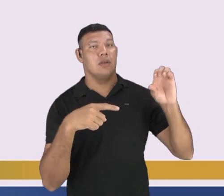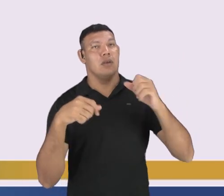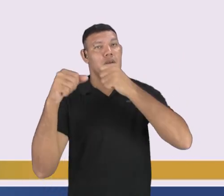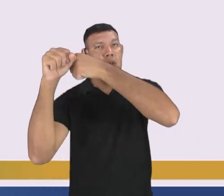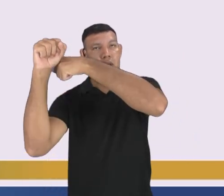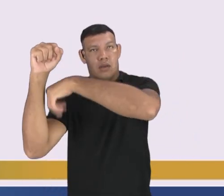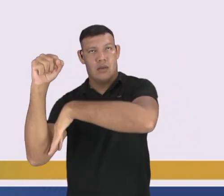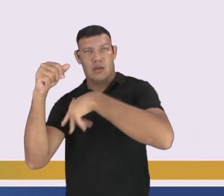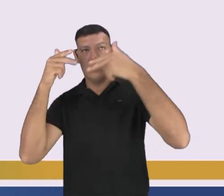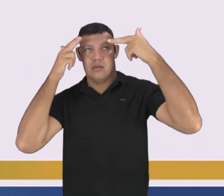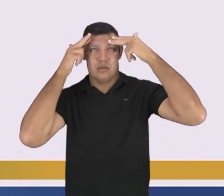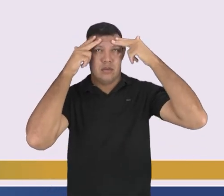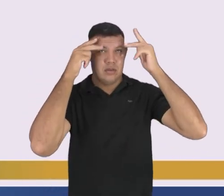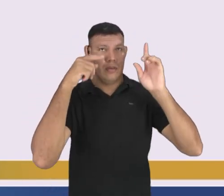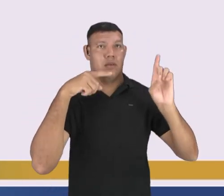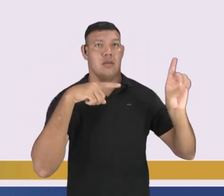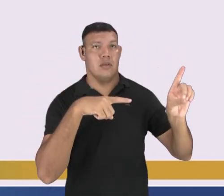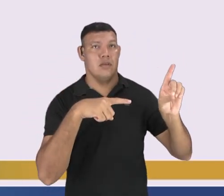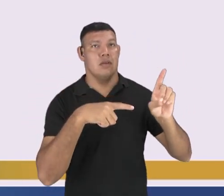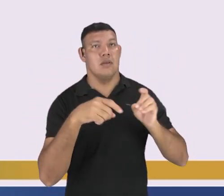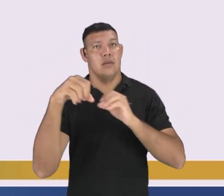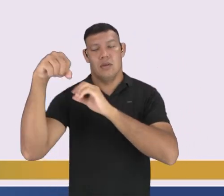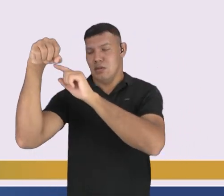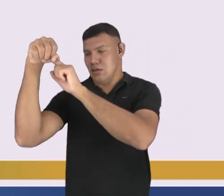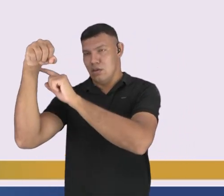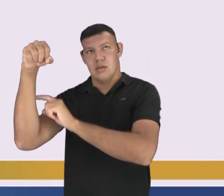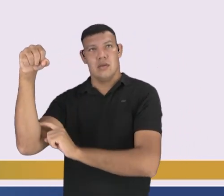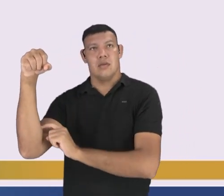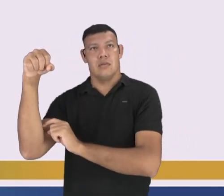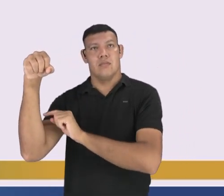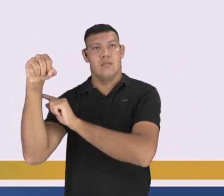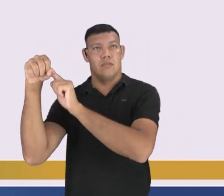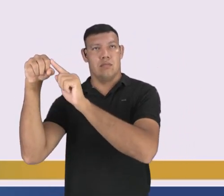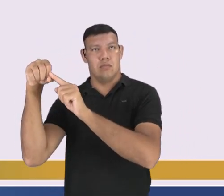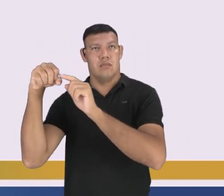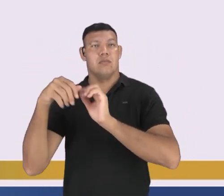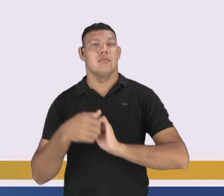medula espinhal e nervos. Letra E, medula espinhal e encéfalo.